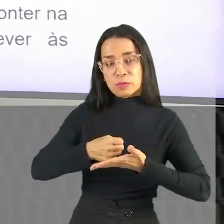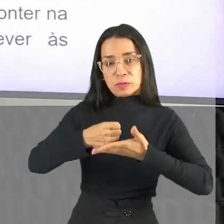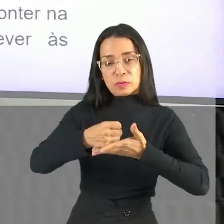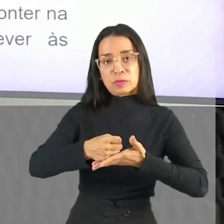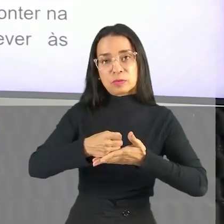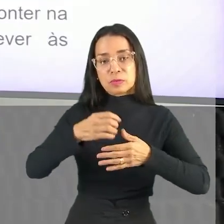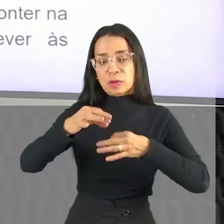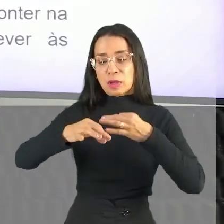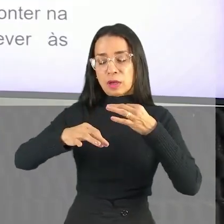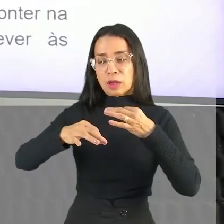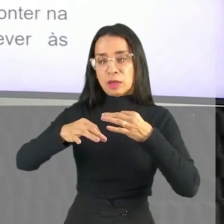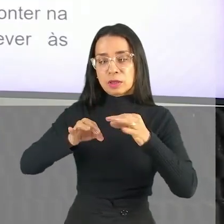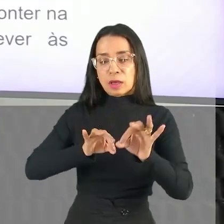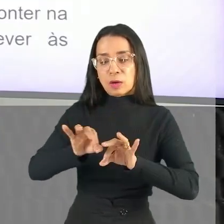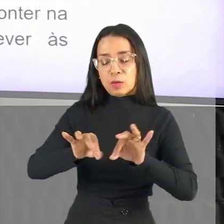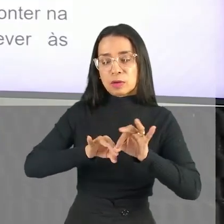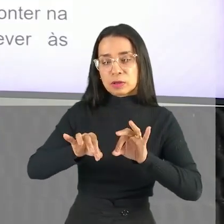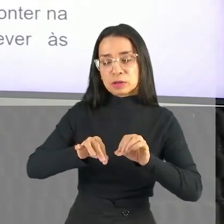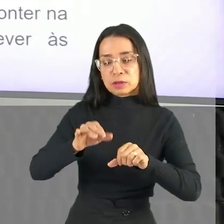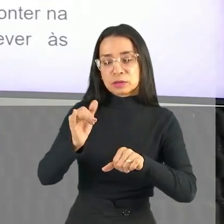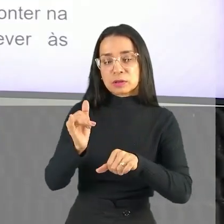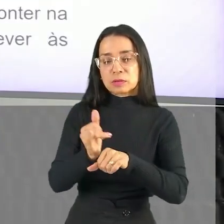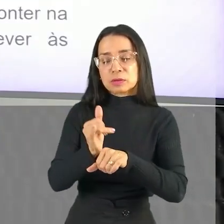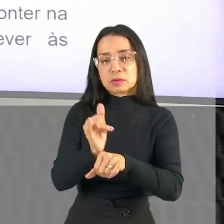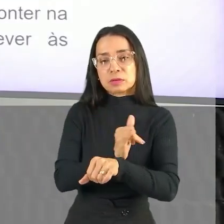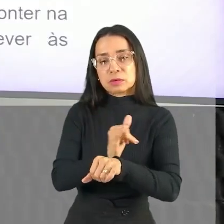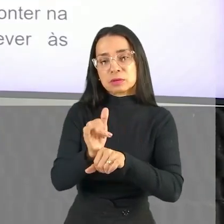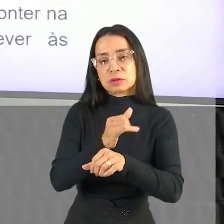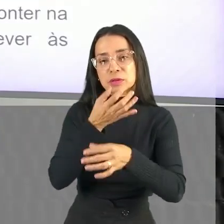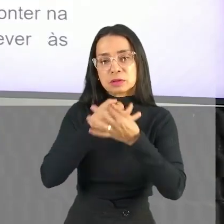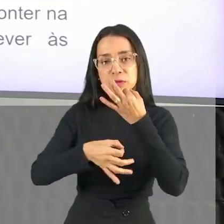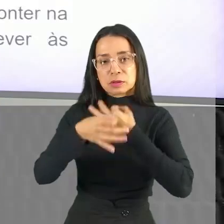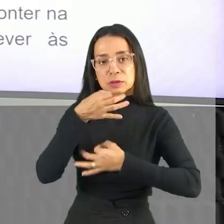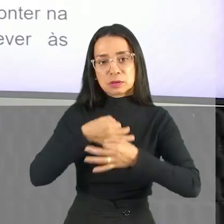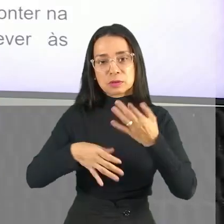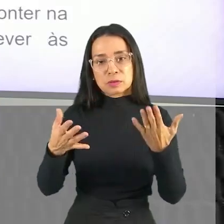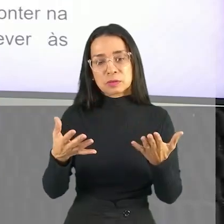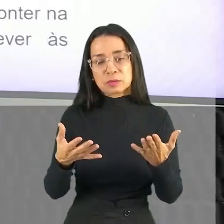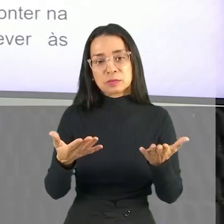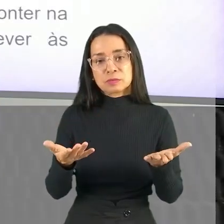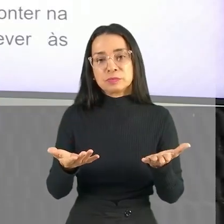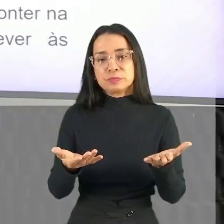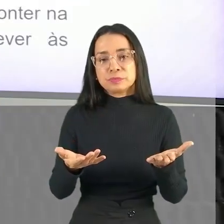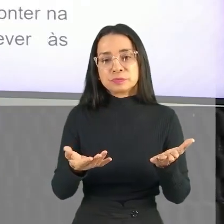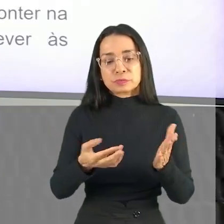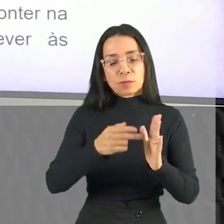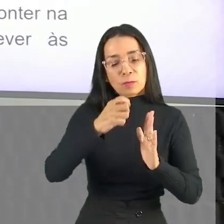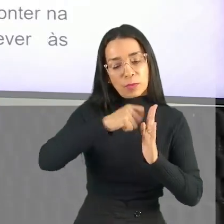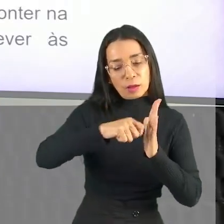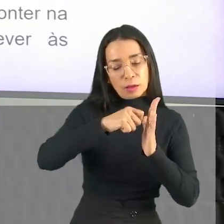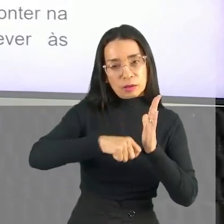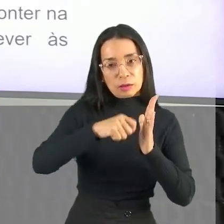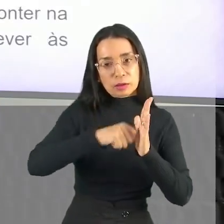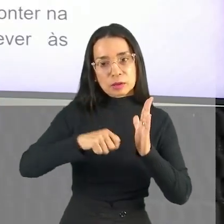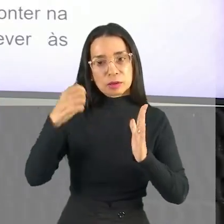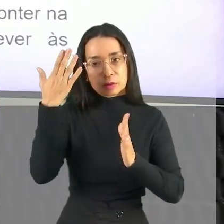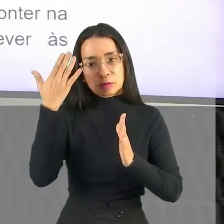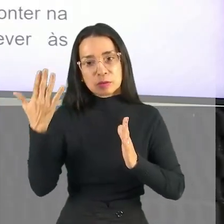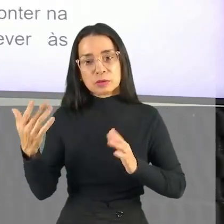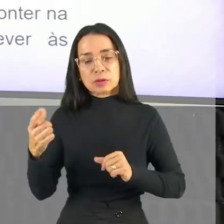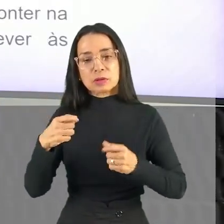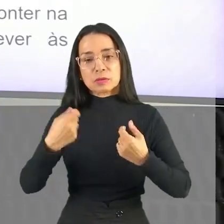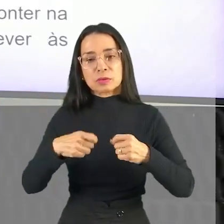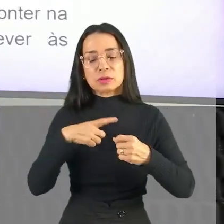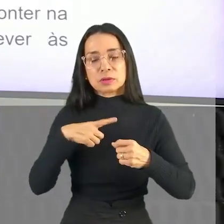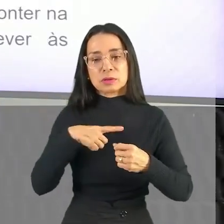estratégia argumentativa. Então, essa redação de sucesso precisa ter essa estratégia de otimizar o tempo.